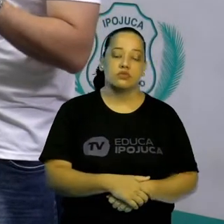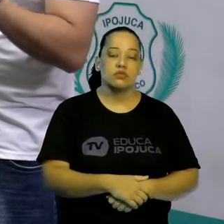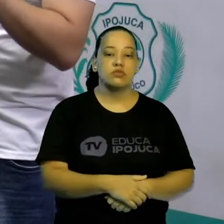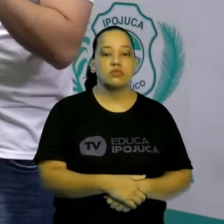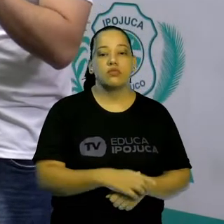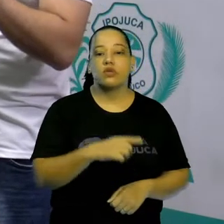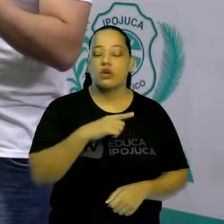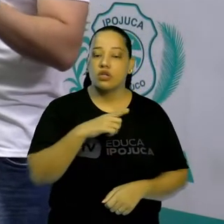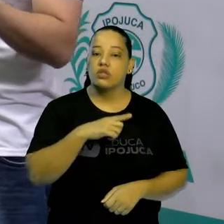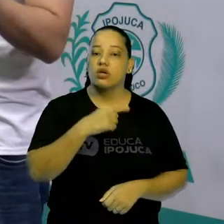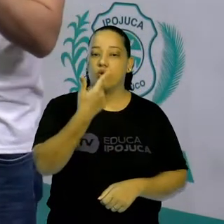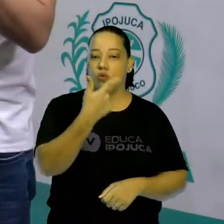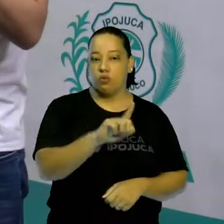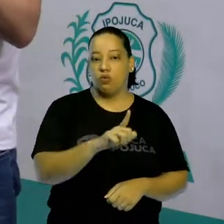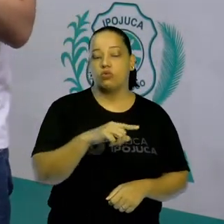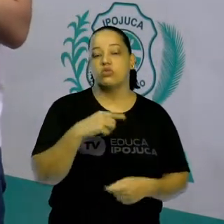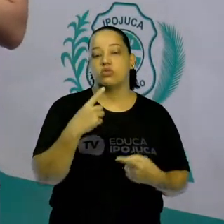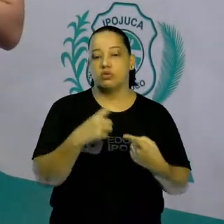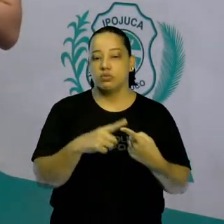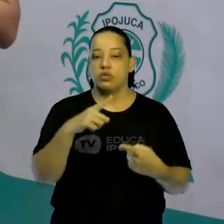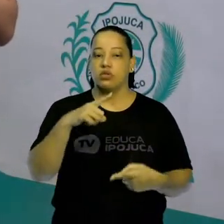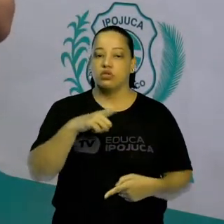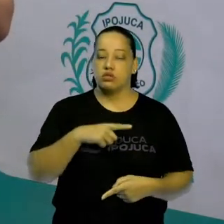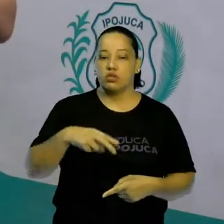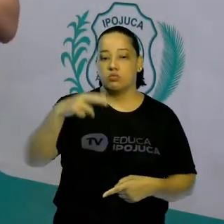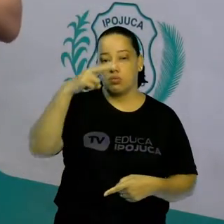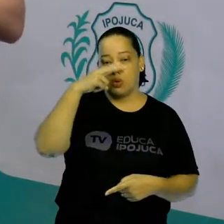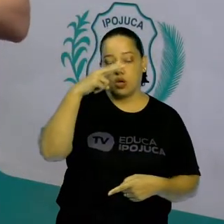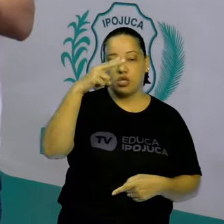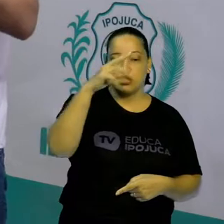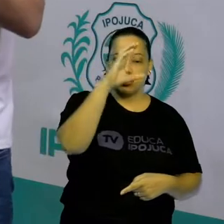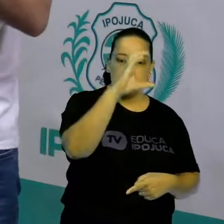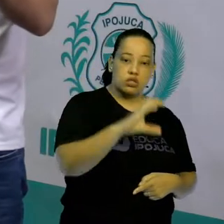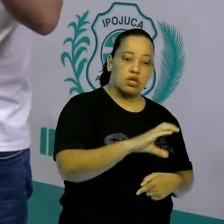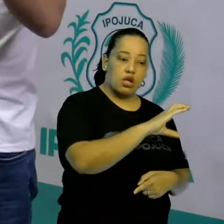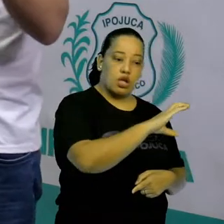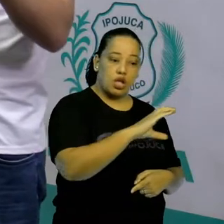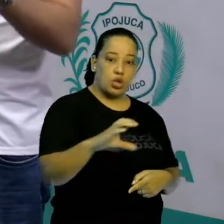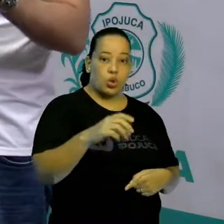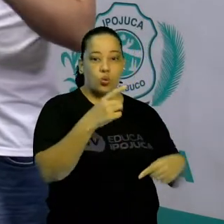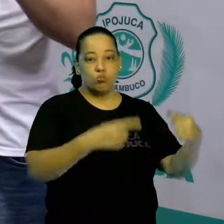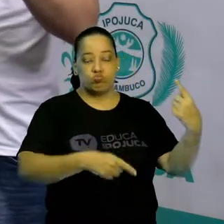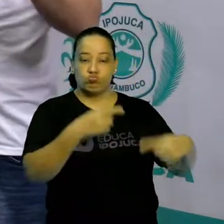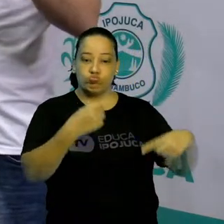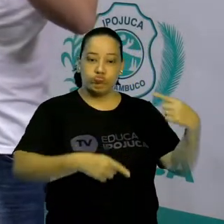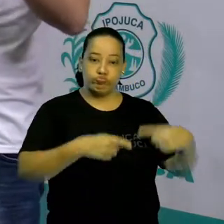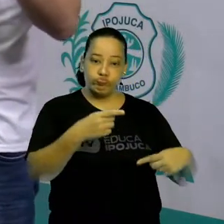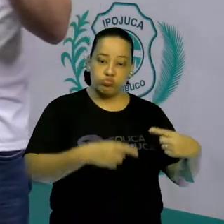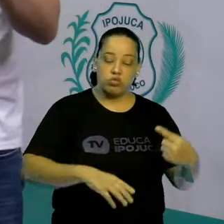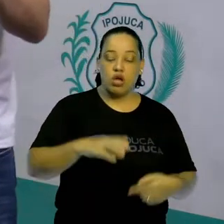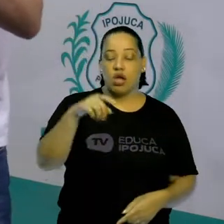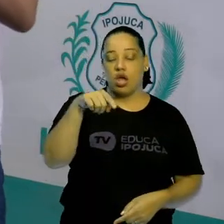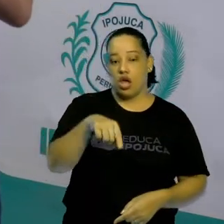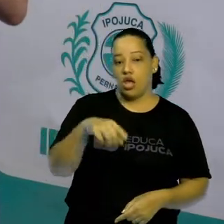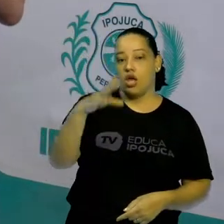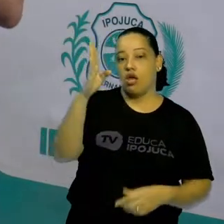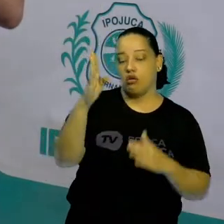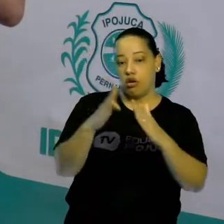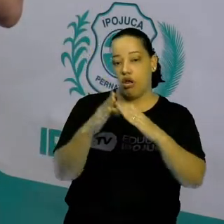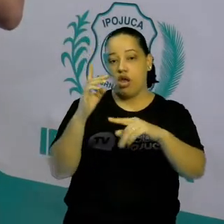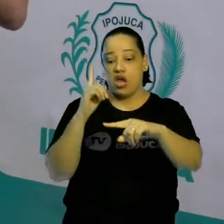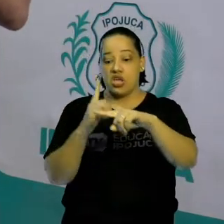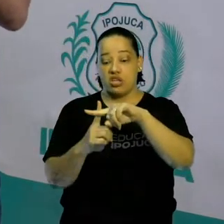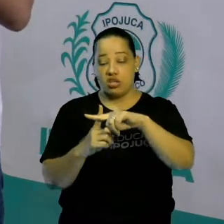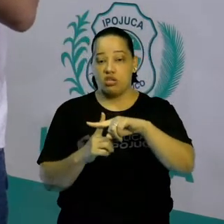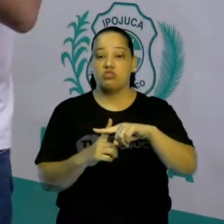ter aí as disputas entre os protestantes e os católicos, né? A Igreja Católica, tá? Os católicos ali dentro da Inglaterra